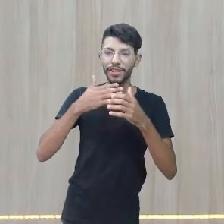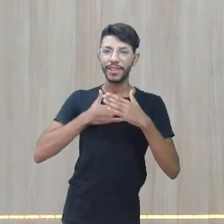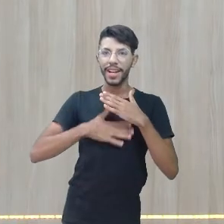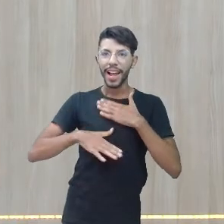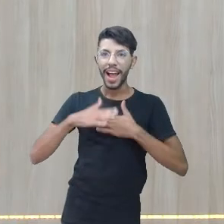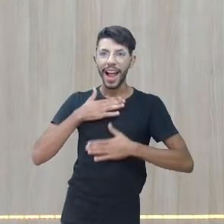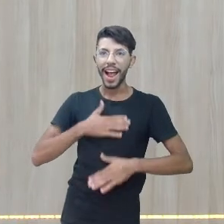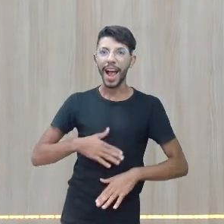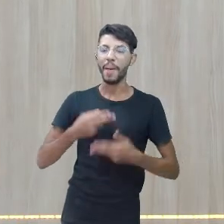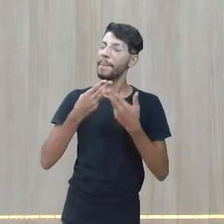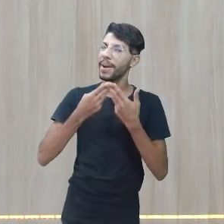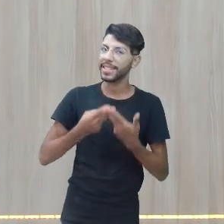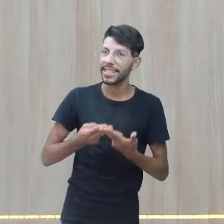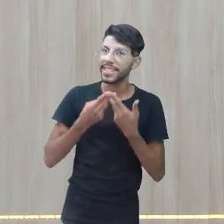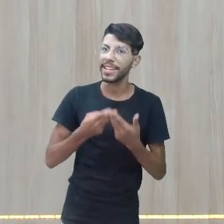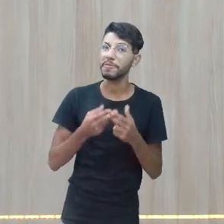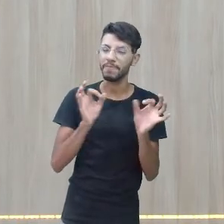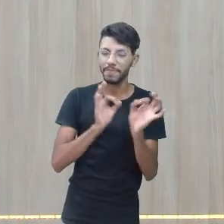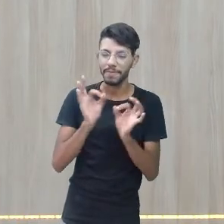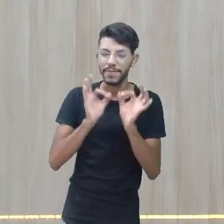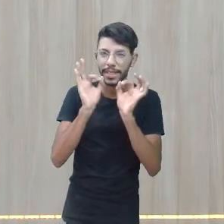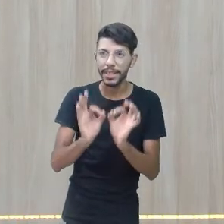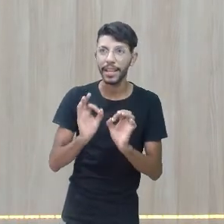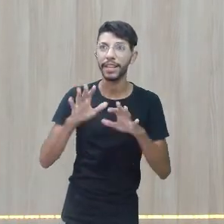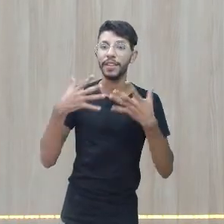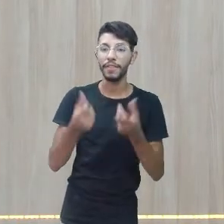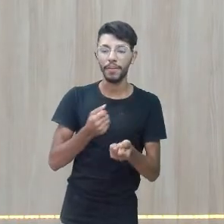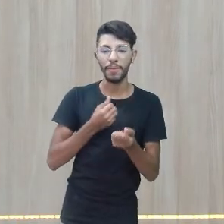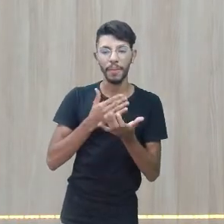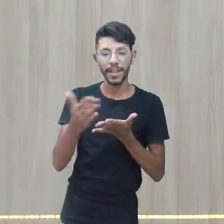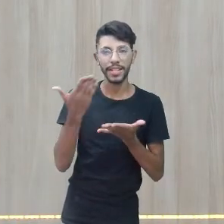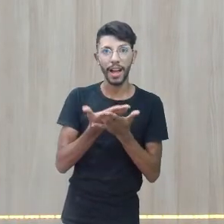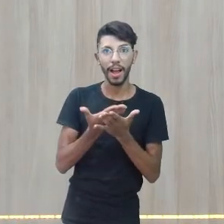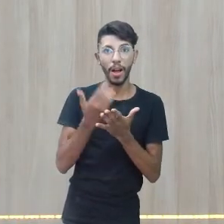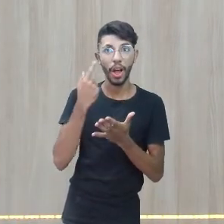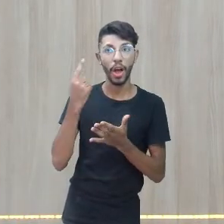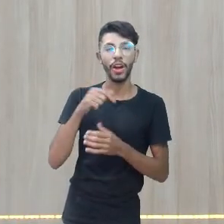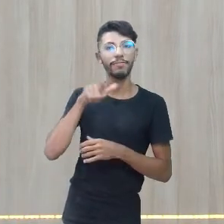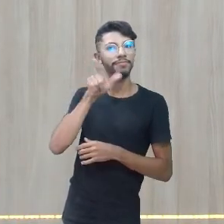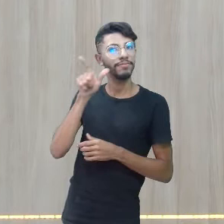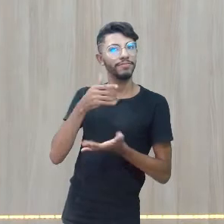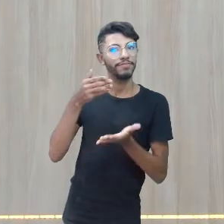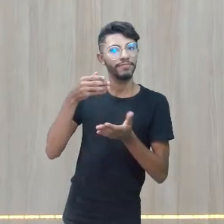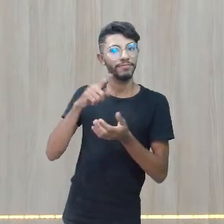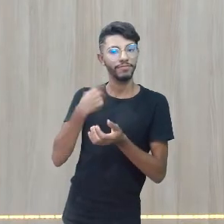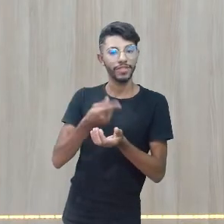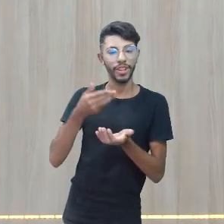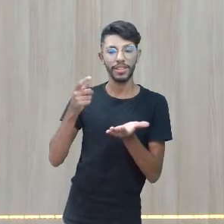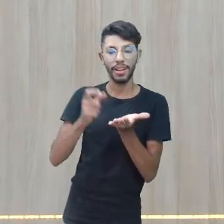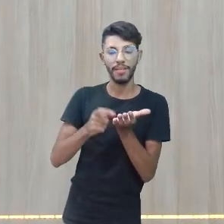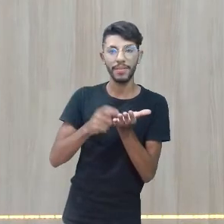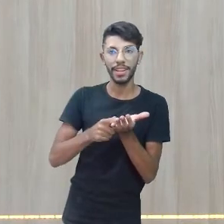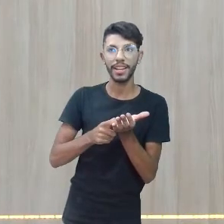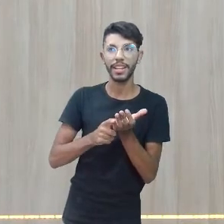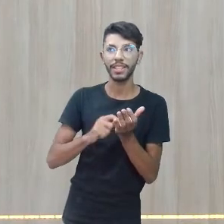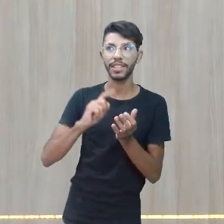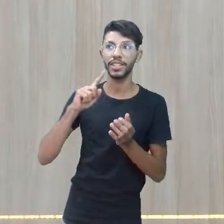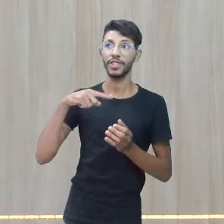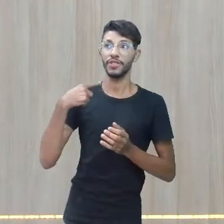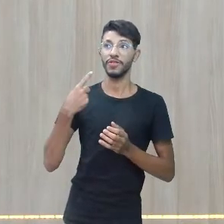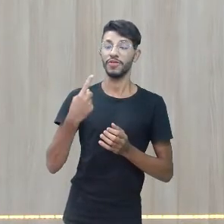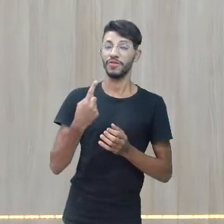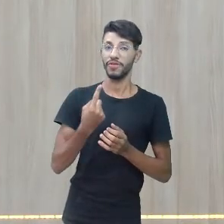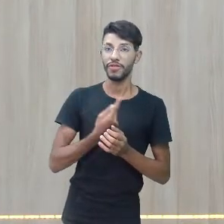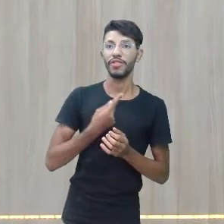aí, e vamos à nossa aula. Lá no nosso aplicativo, como vocês já ouviram, não precisa falar, tivemos aqui